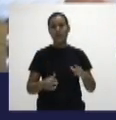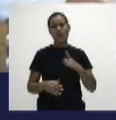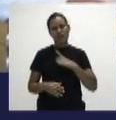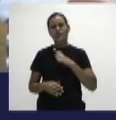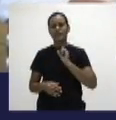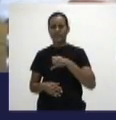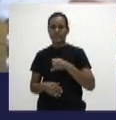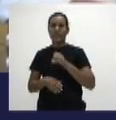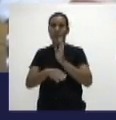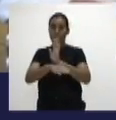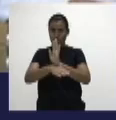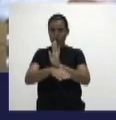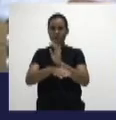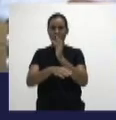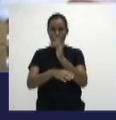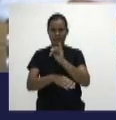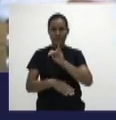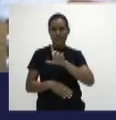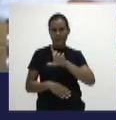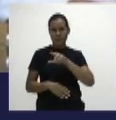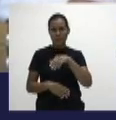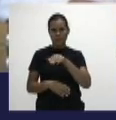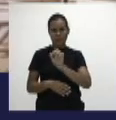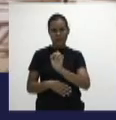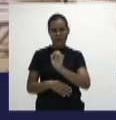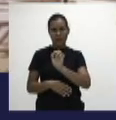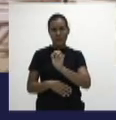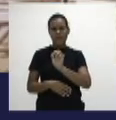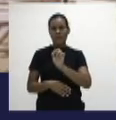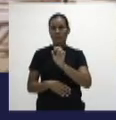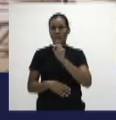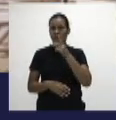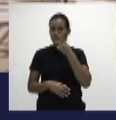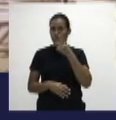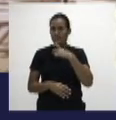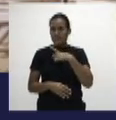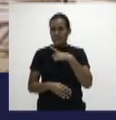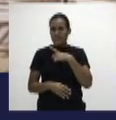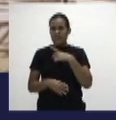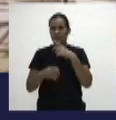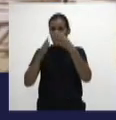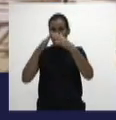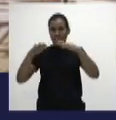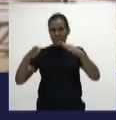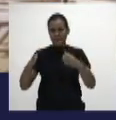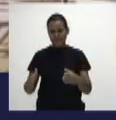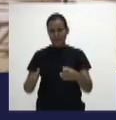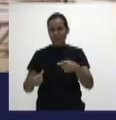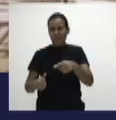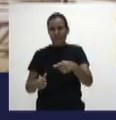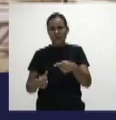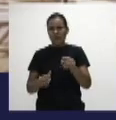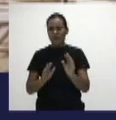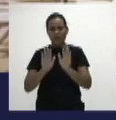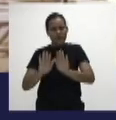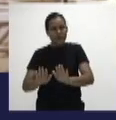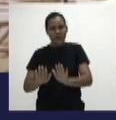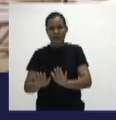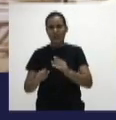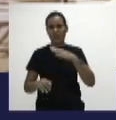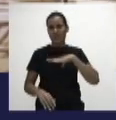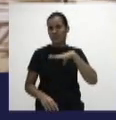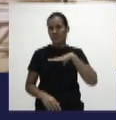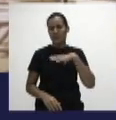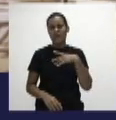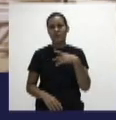Aquela aquele famoso filme Bye Bye Brasil em que uma trupa circense não não parava na cidade onde tinha antena de TV porque sabia que o pessoal não ia